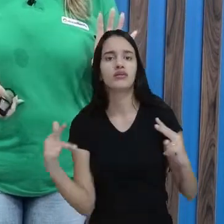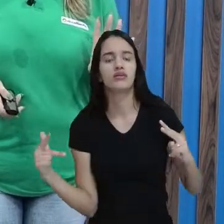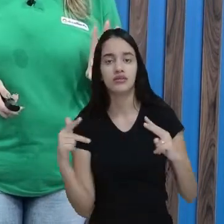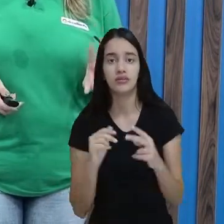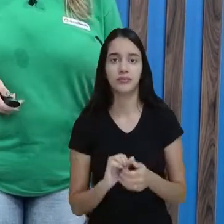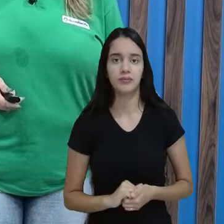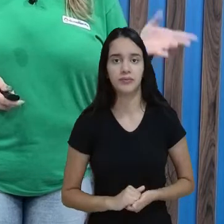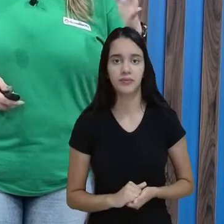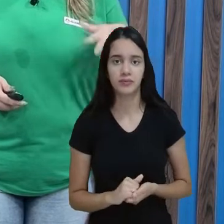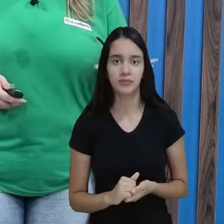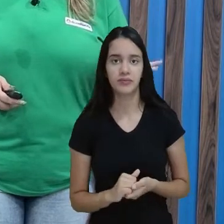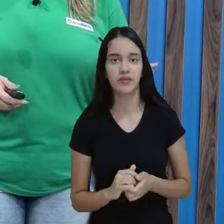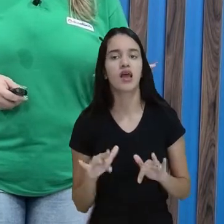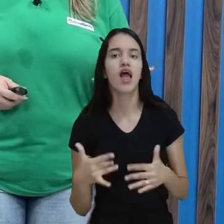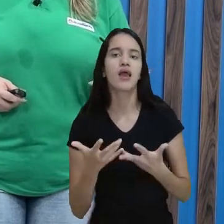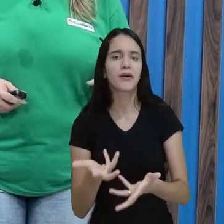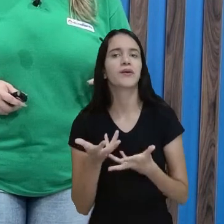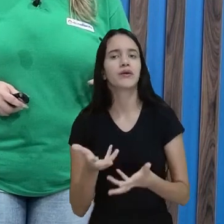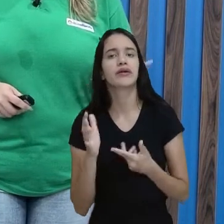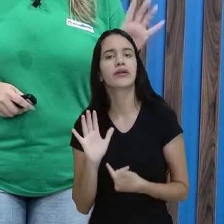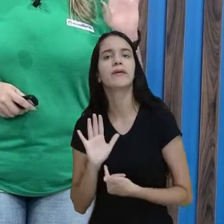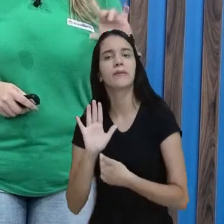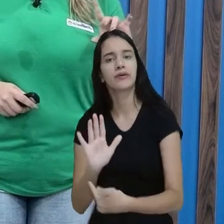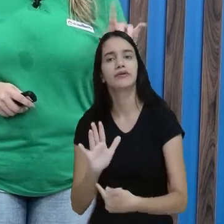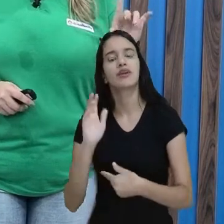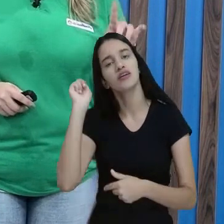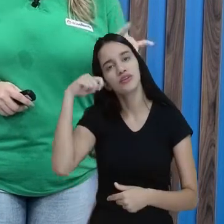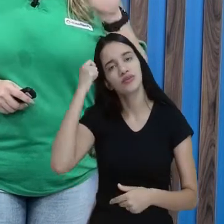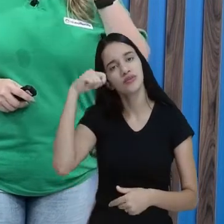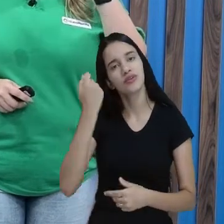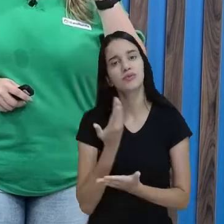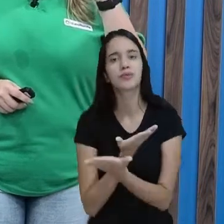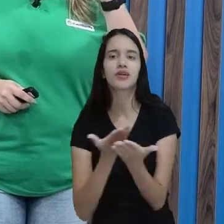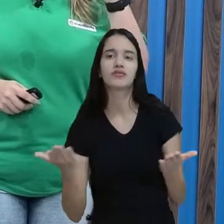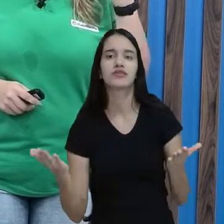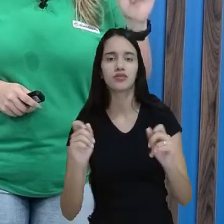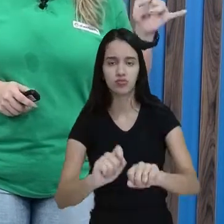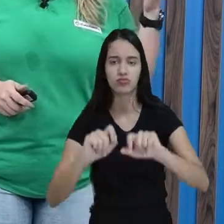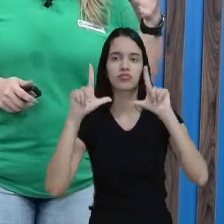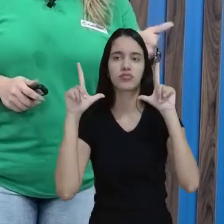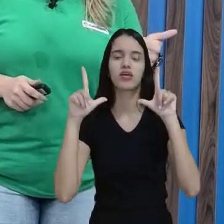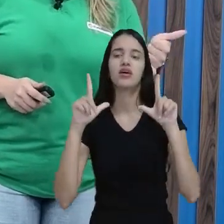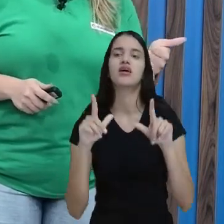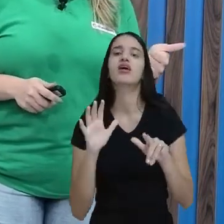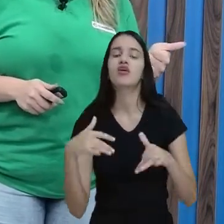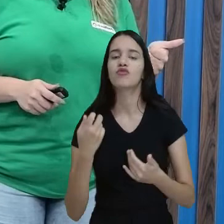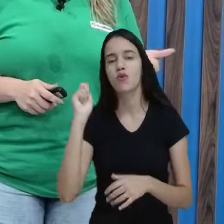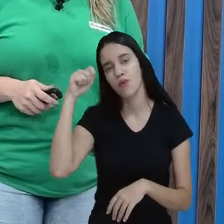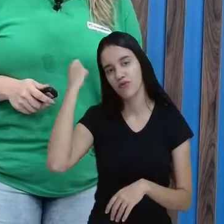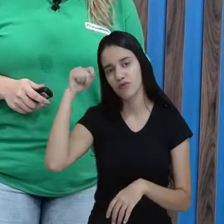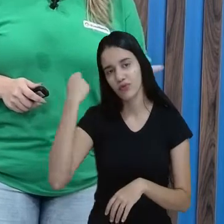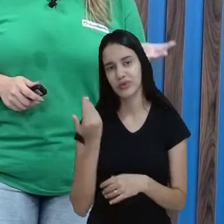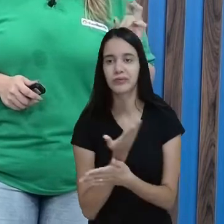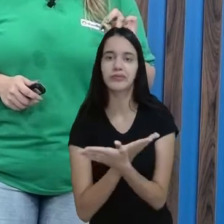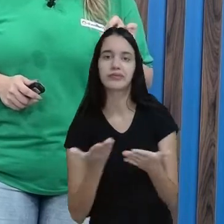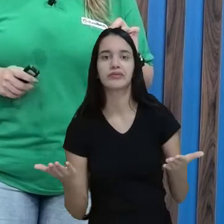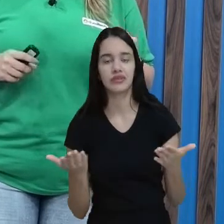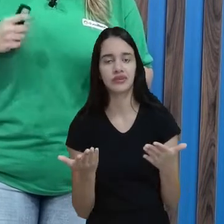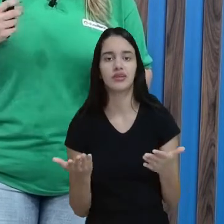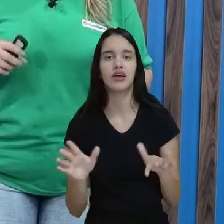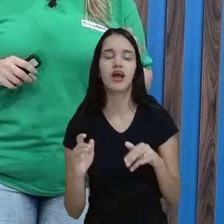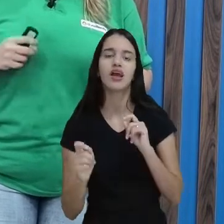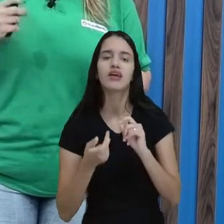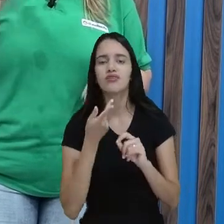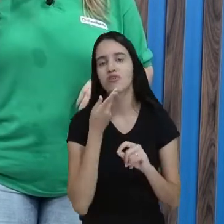todos os genes. E aí eu queria mostrar esse vídeo para vocês. Vocês joga na tela, Deivinho, que eu vou soltar um vídeo aqui para eles, né?